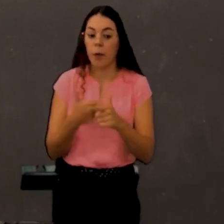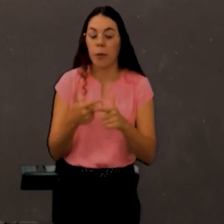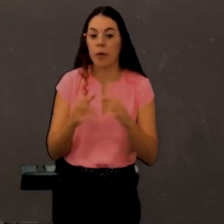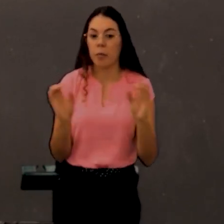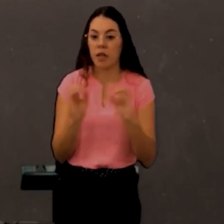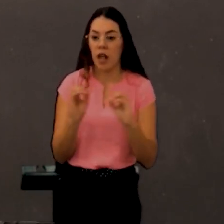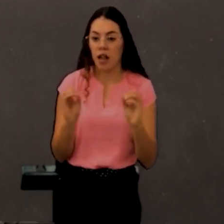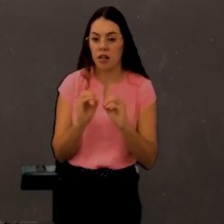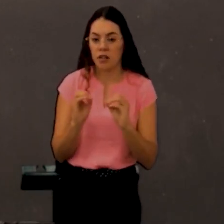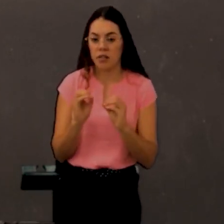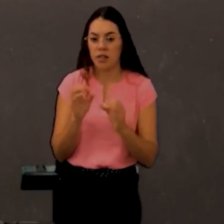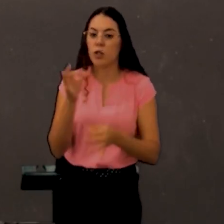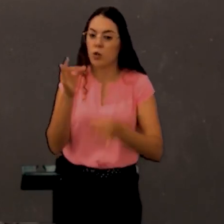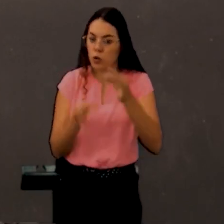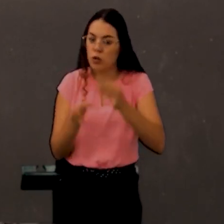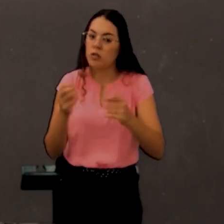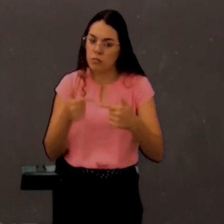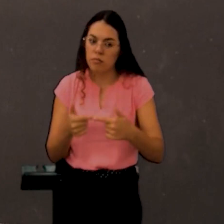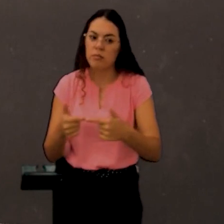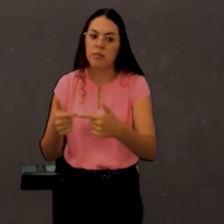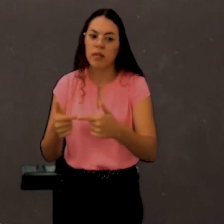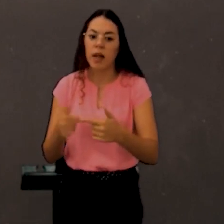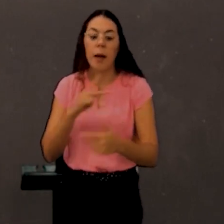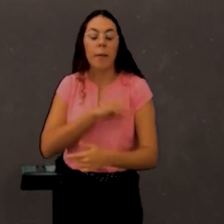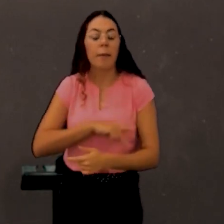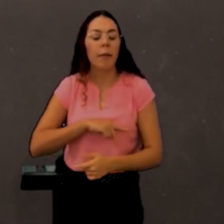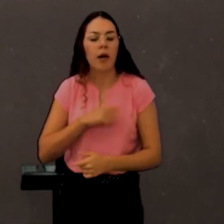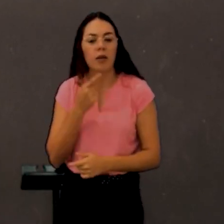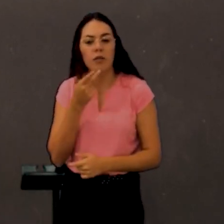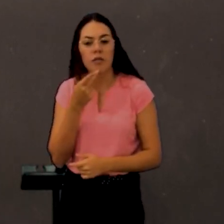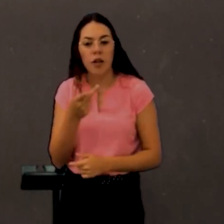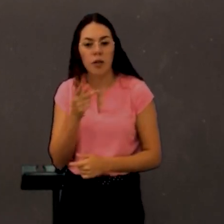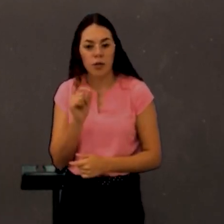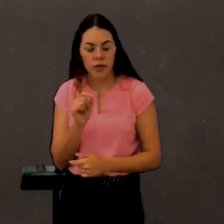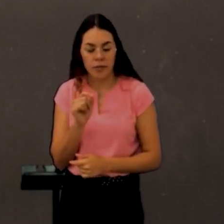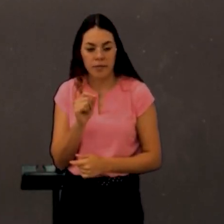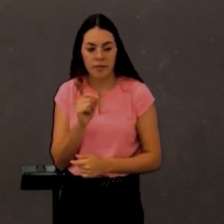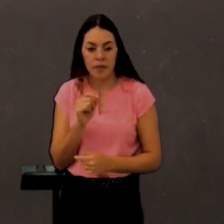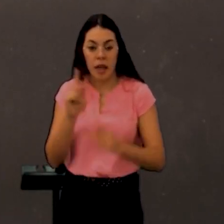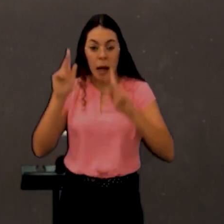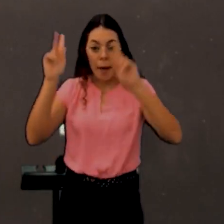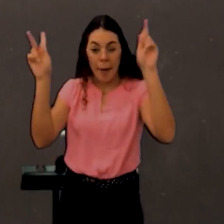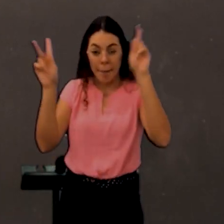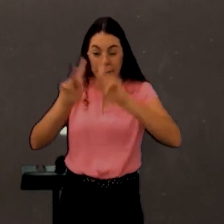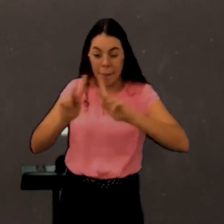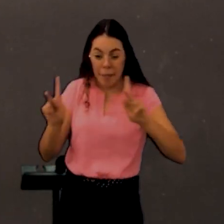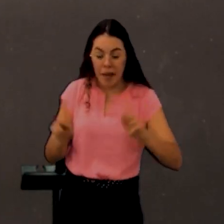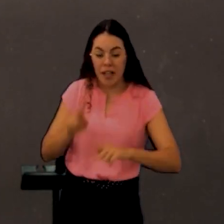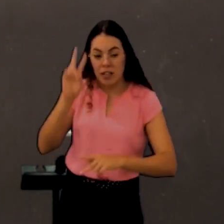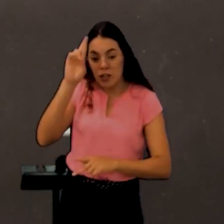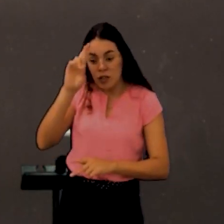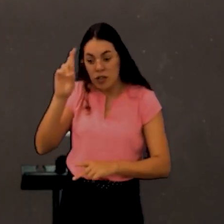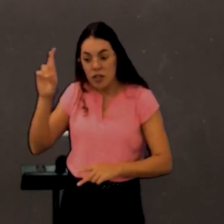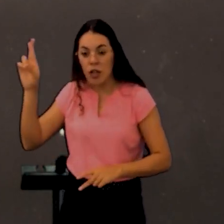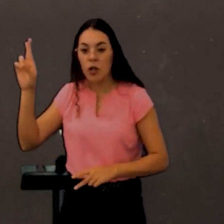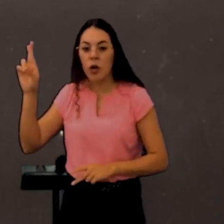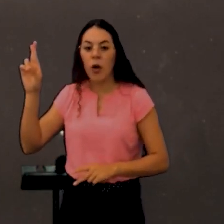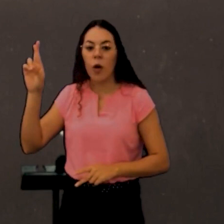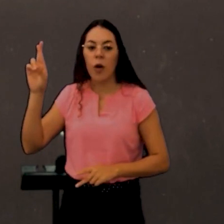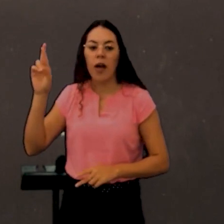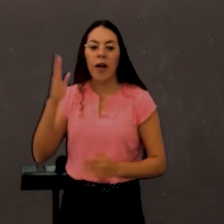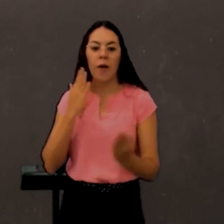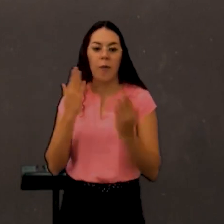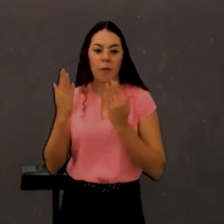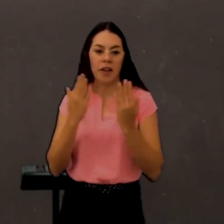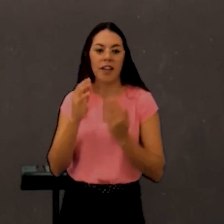e sem nenhuma injustiça. O que é que Paulo está dizendo? Que a paz de Cristo seja o árbitro, ou seja, você